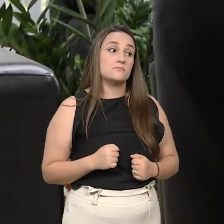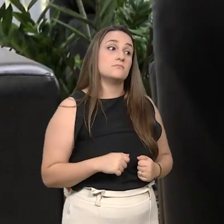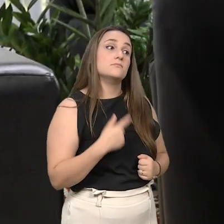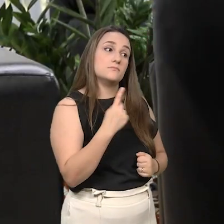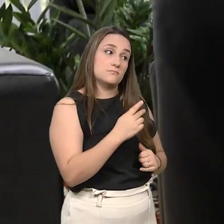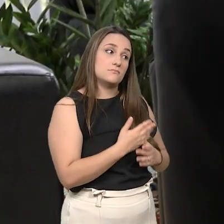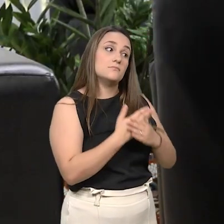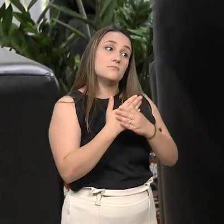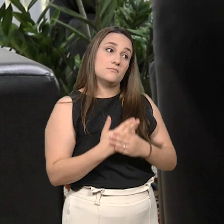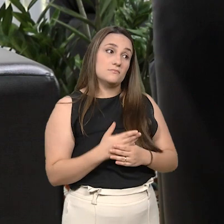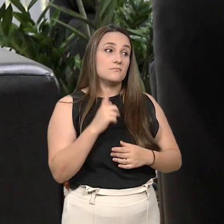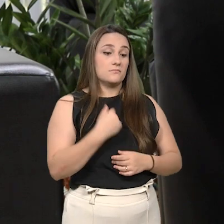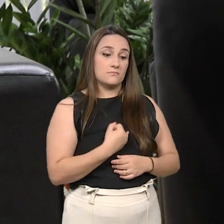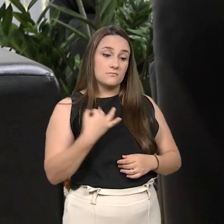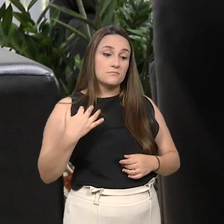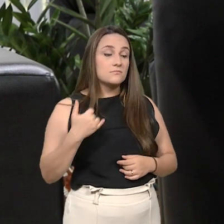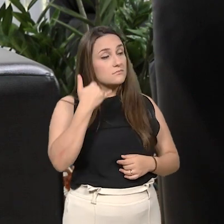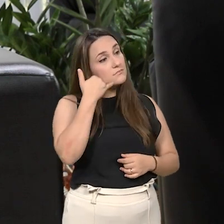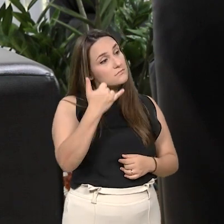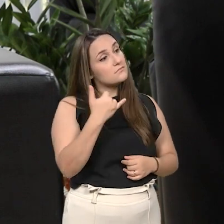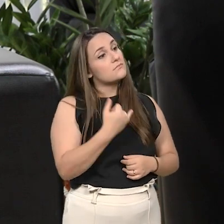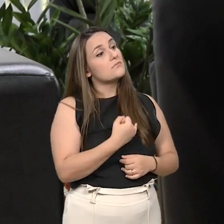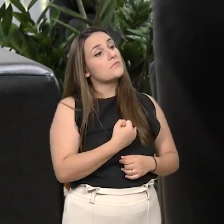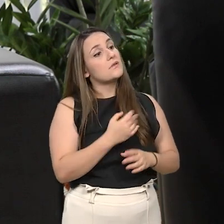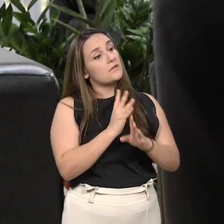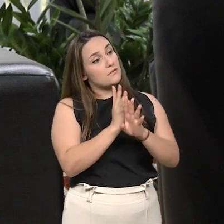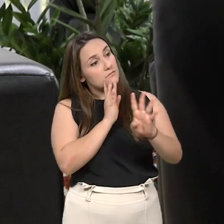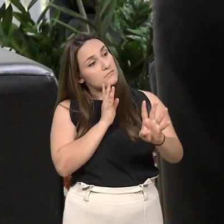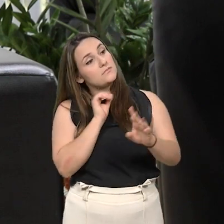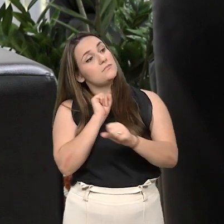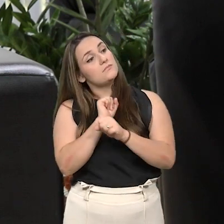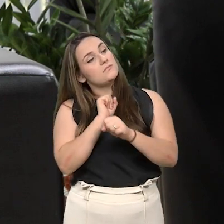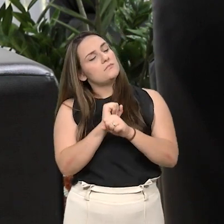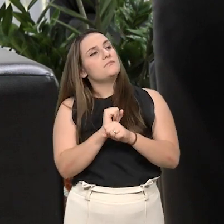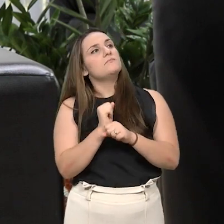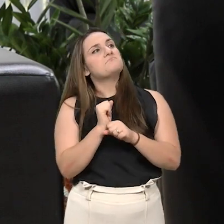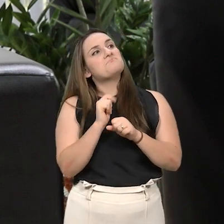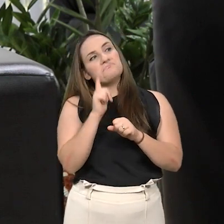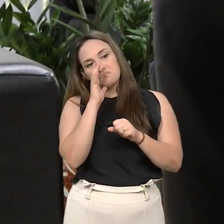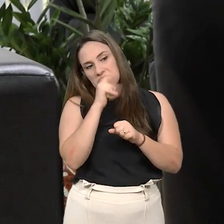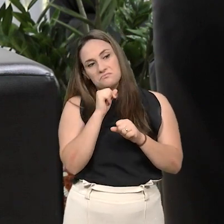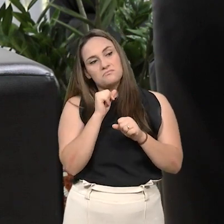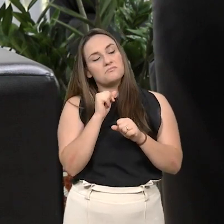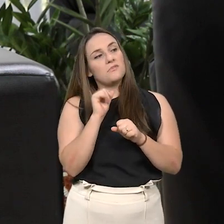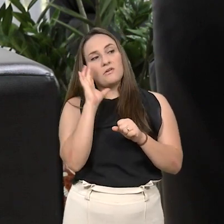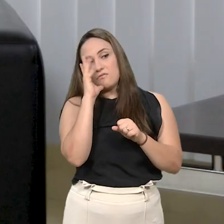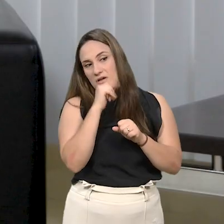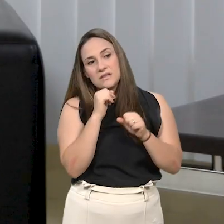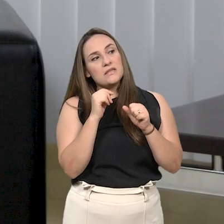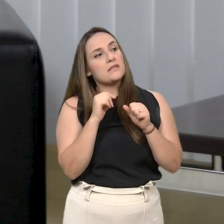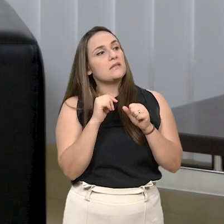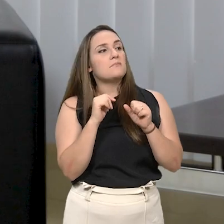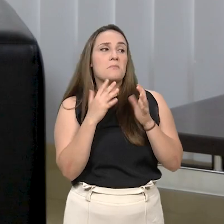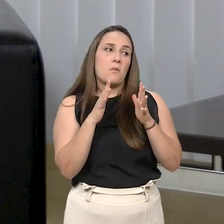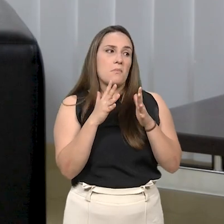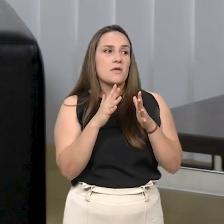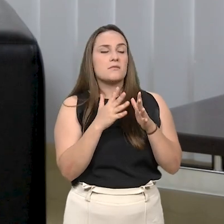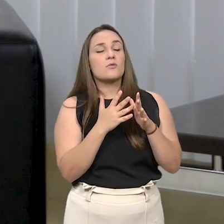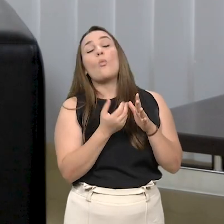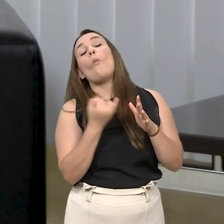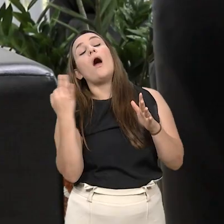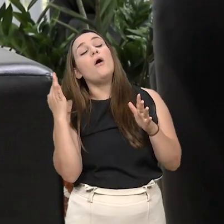esse seu processo é o número X da fila, ele deve andar aproximadamente em tal data. Se dá